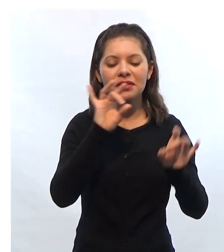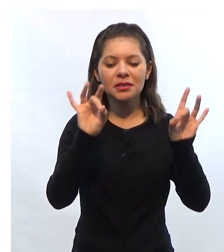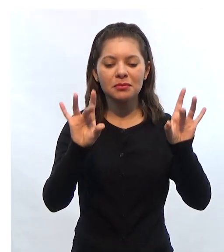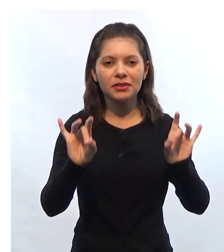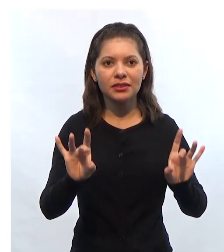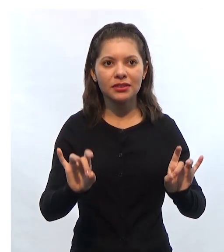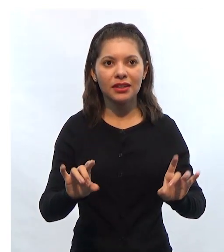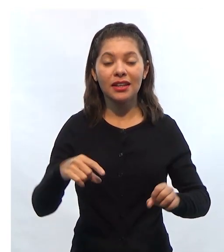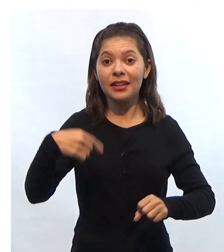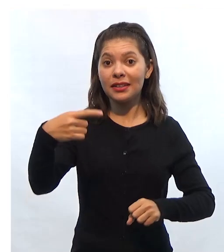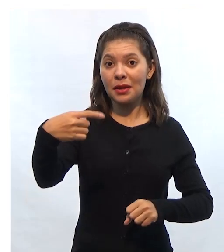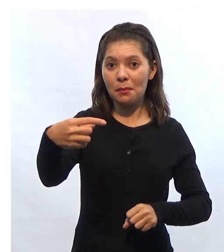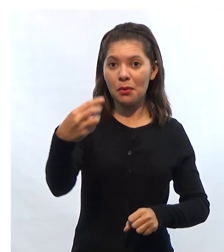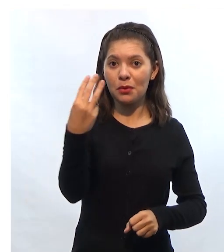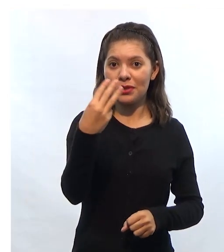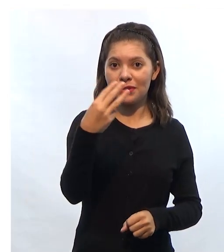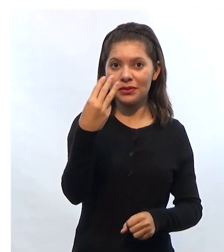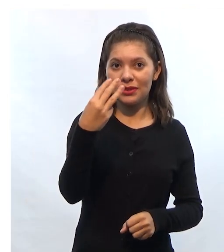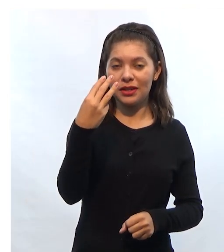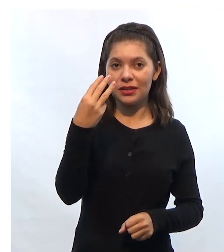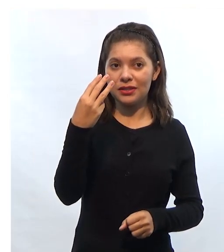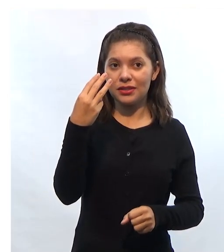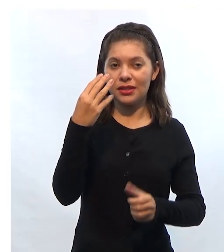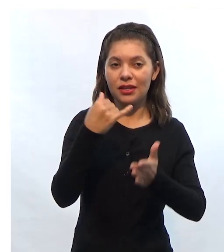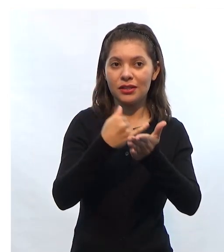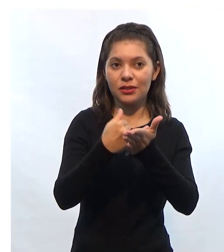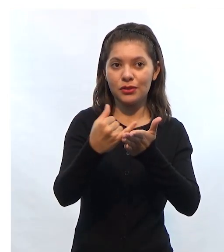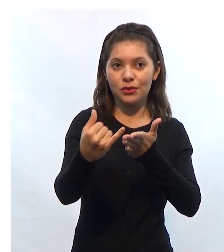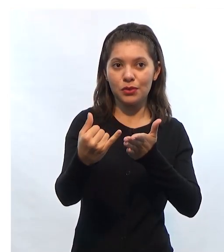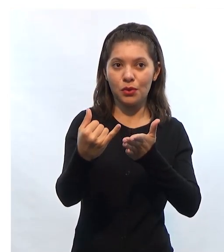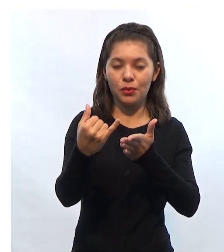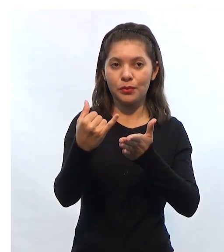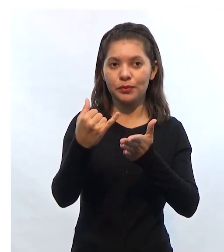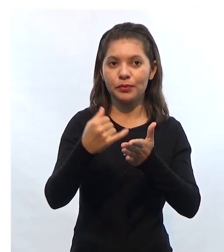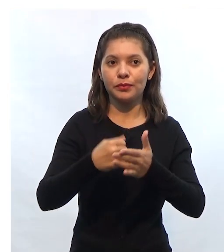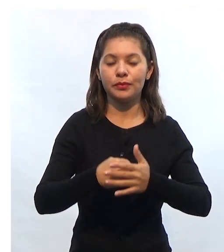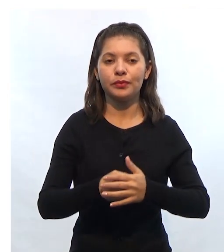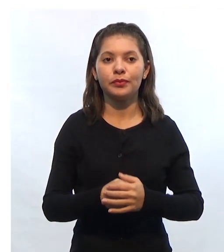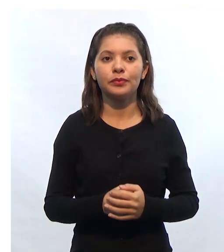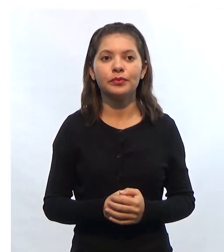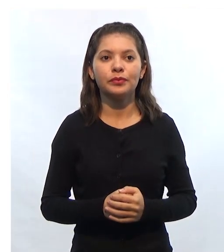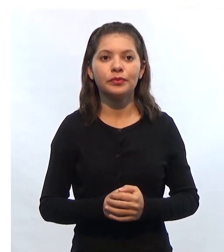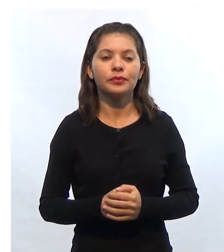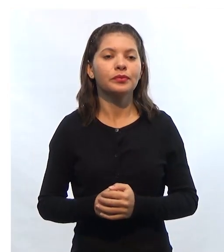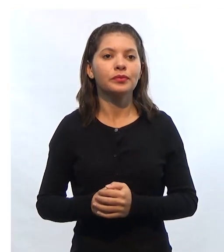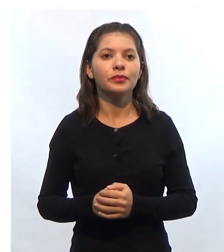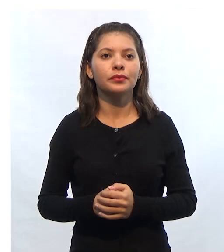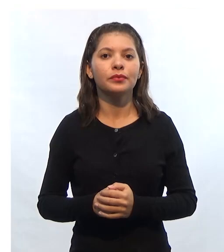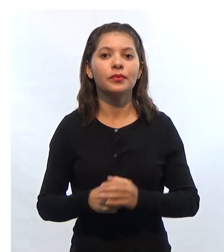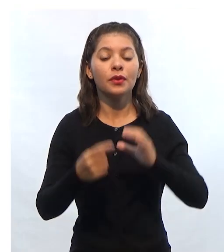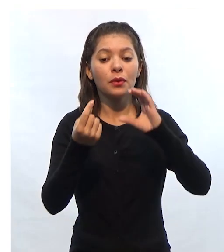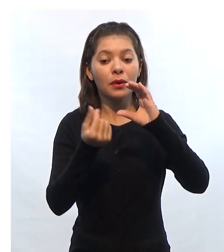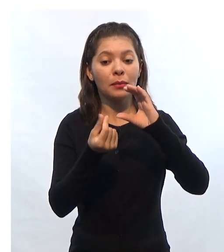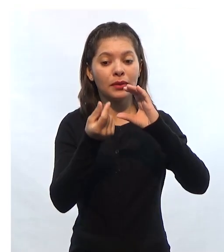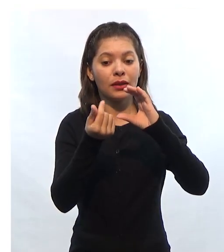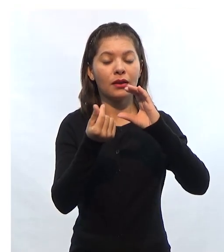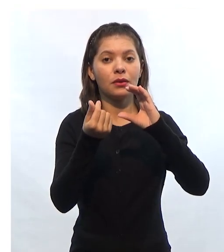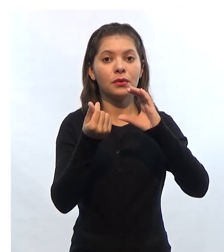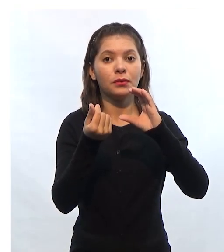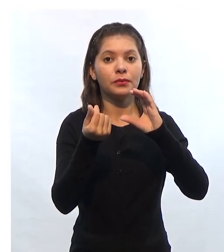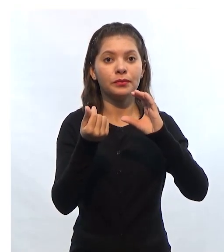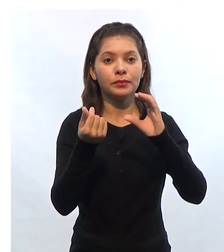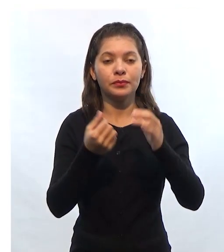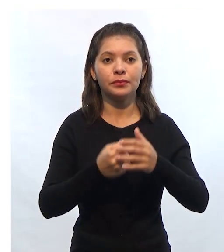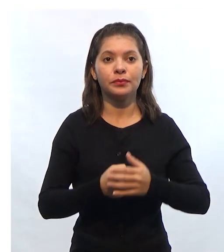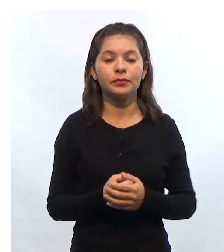especializadas. Depois a gente teve o início do capitalismo, que é chamado capitalismo primitivo, onde começaram a ter as trocas